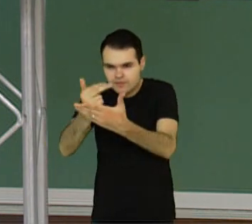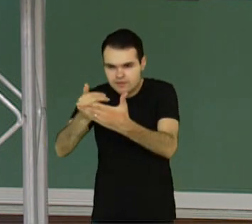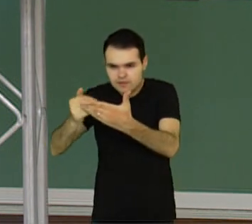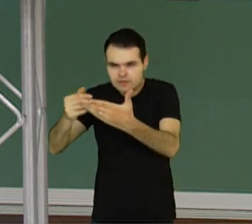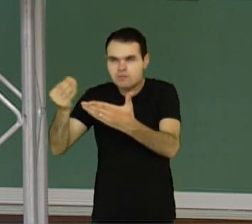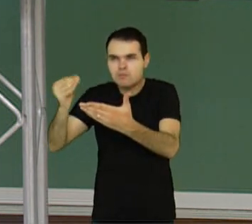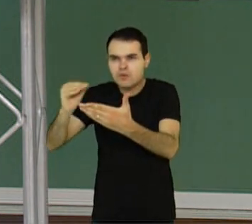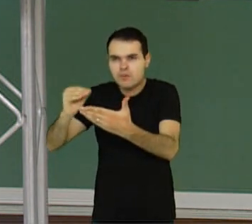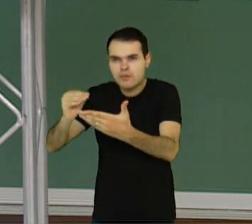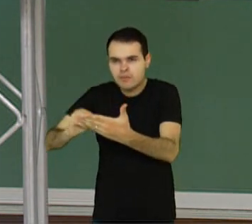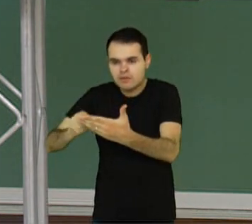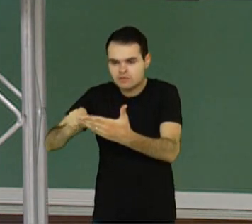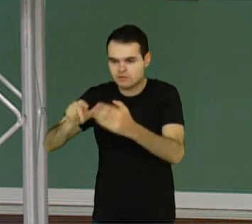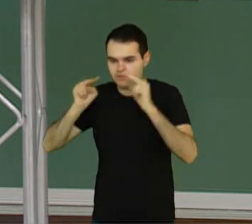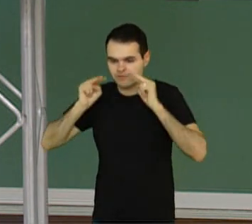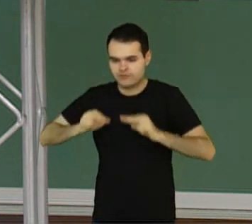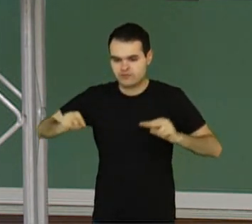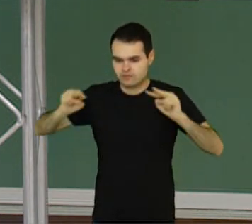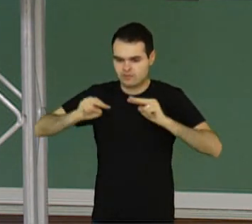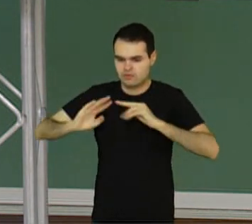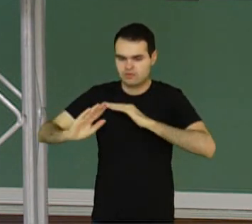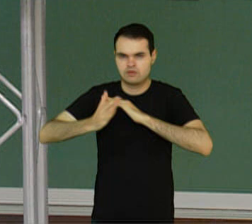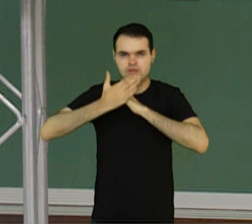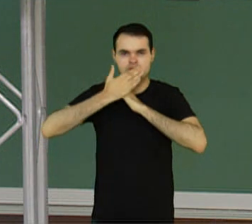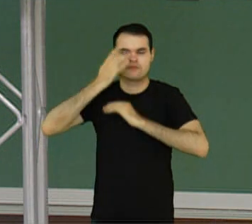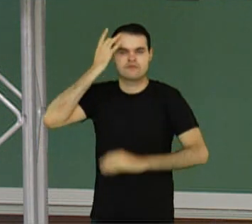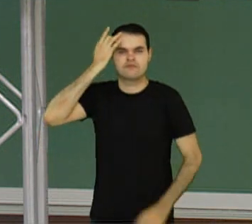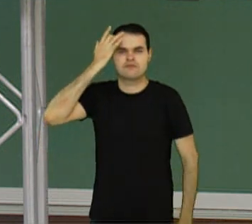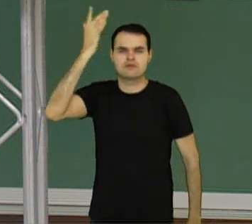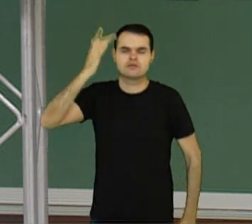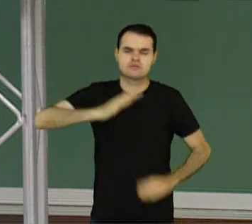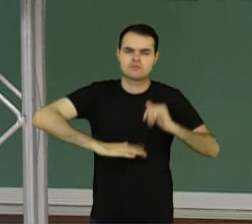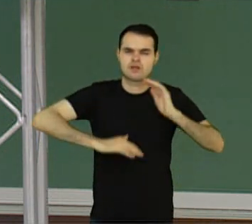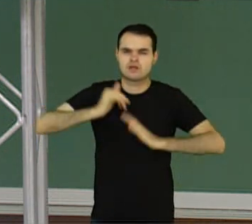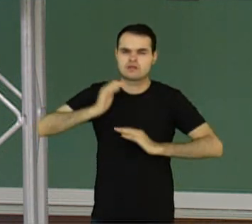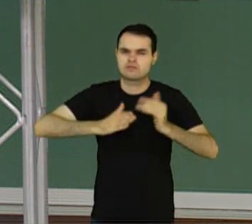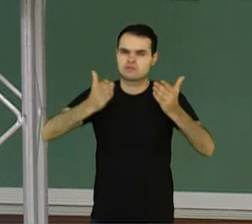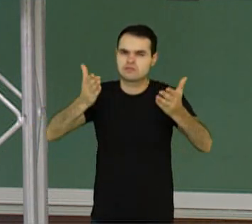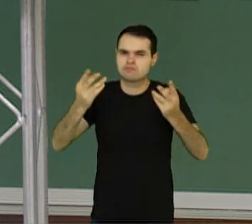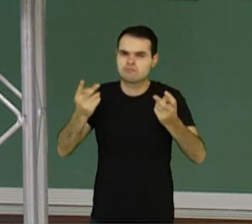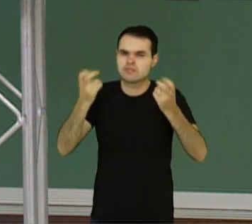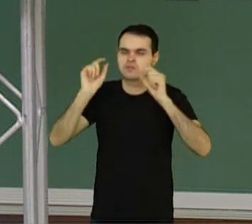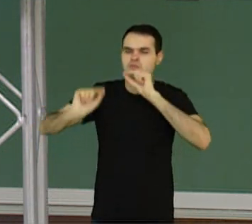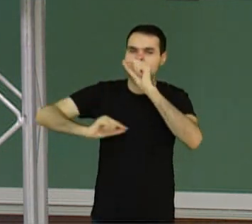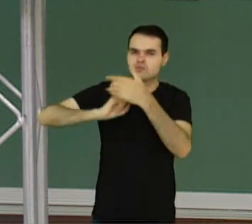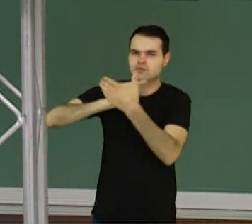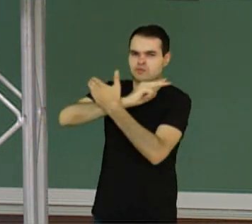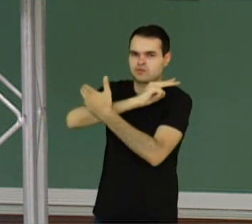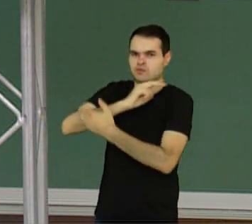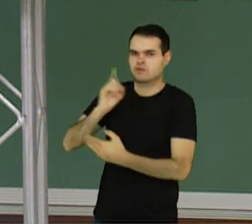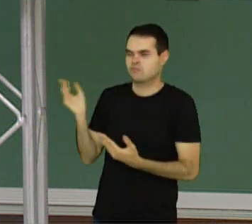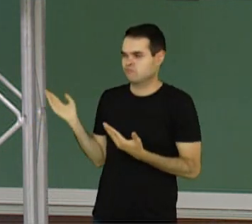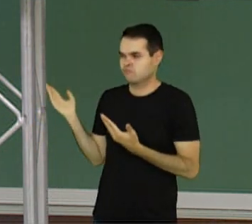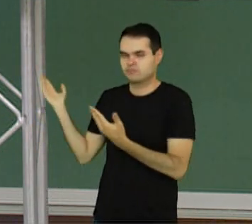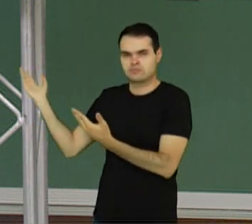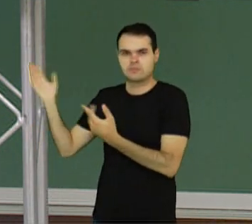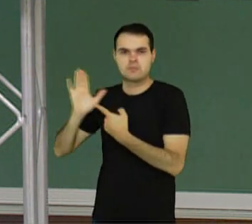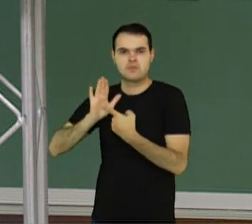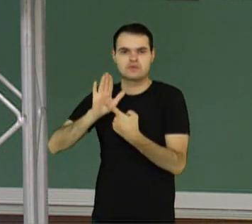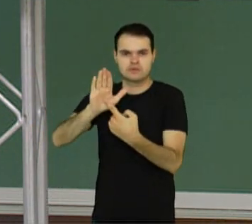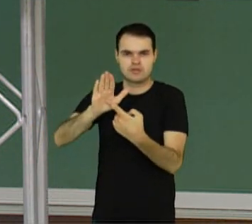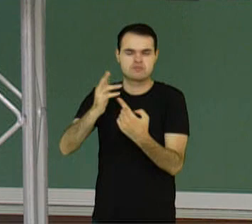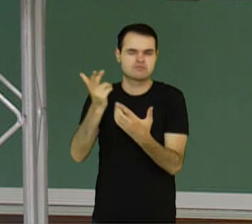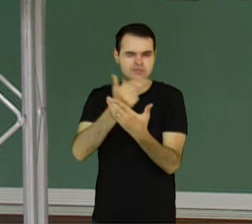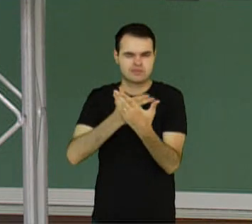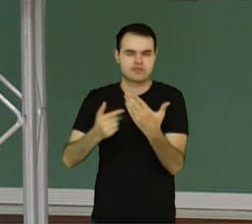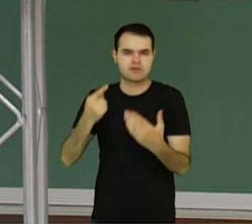anotação de desenho acaba se tornando visual e sendo visual fica mais prático para você perceber o que está ocorrendo. Eu quis deixar essa discriminação aqui ao lado.